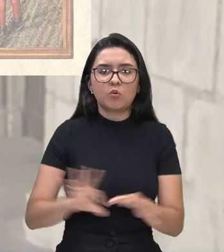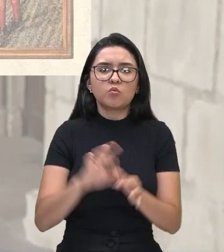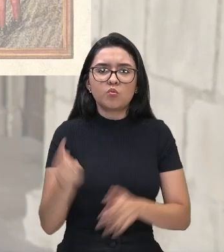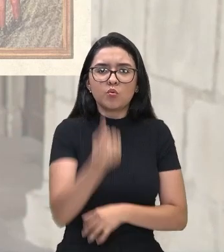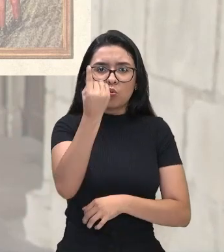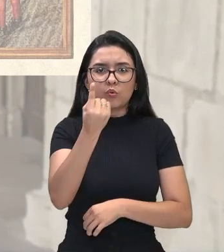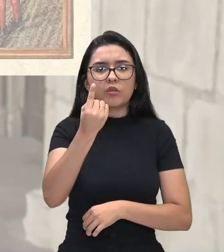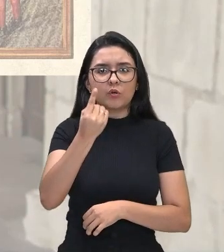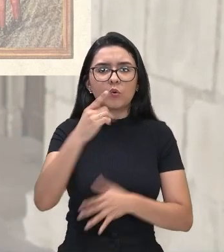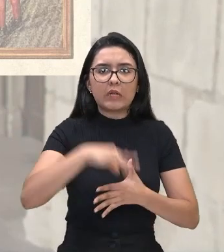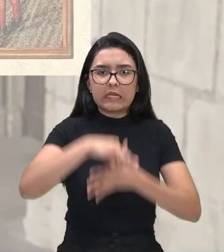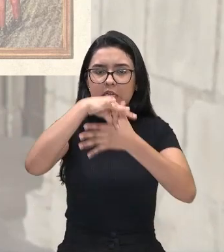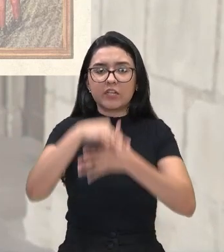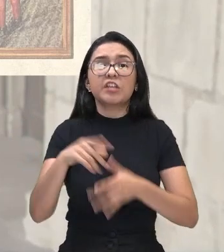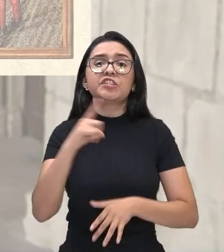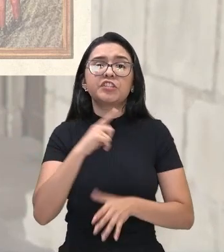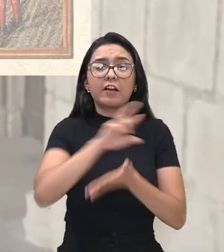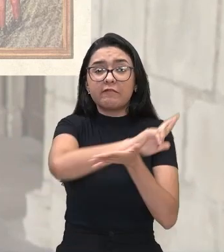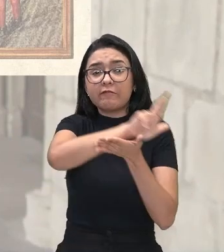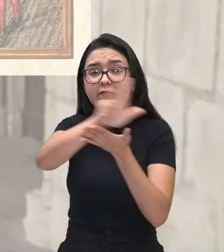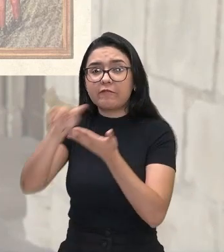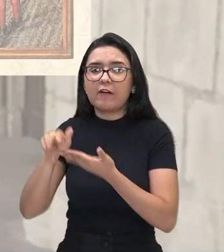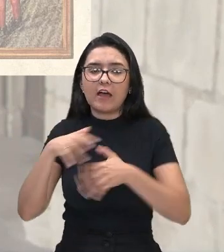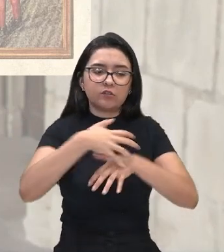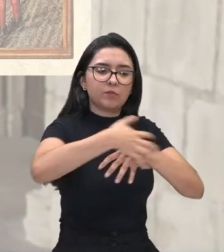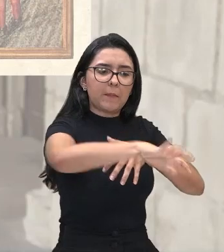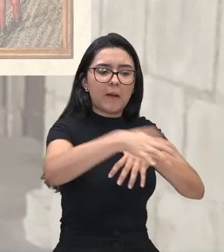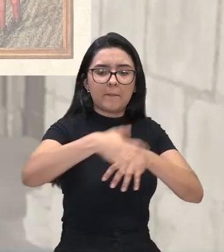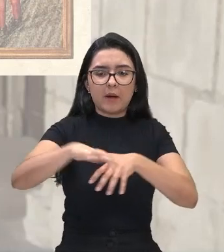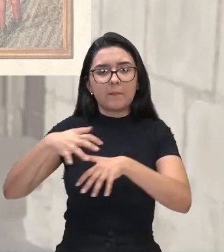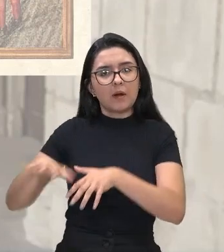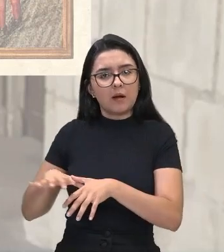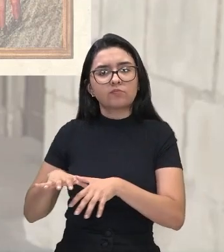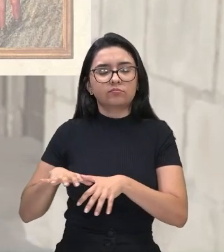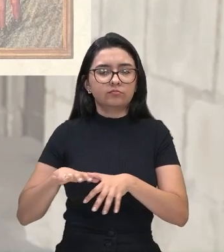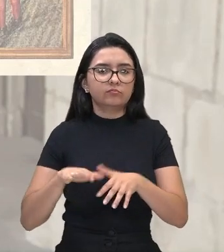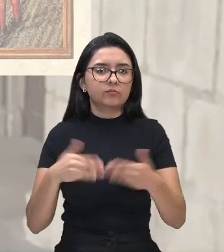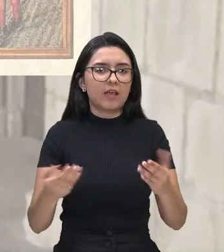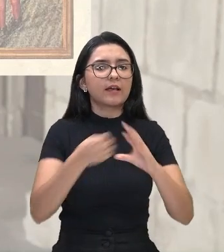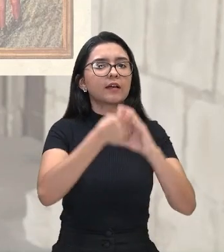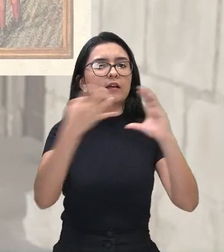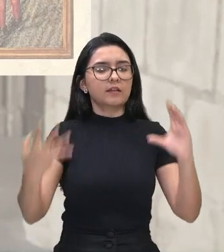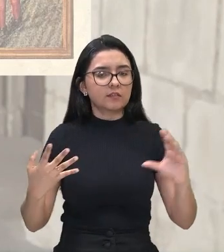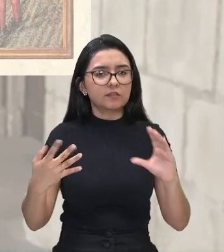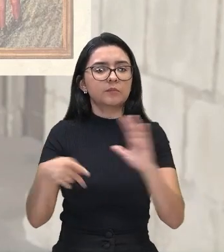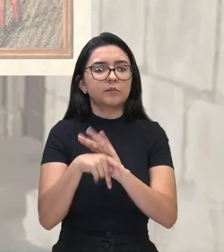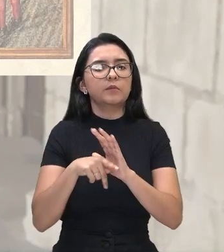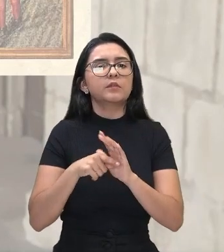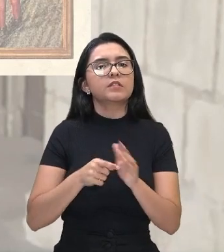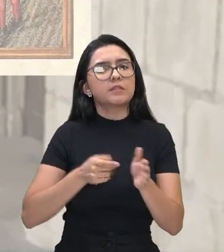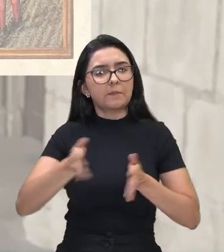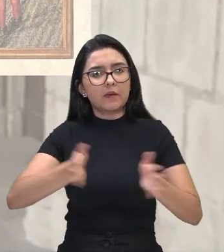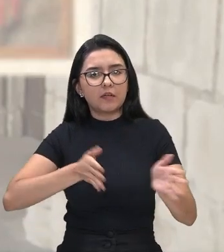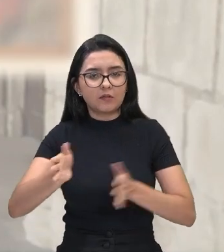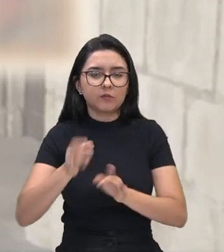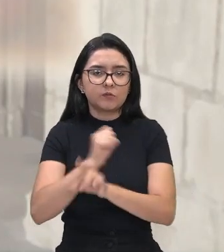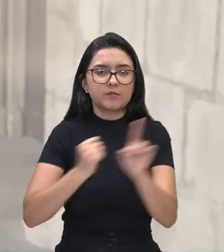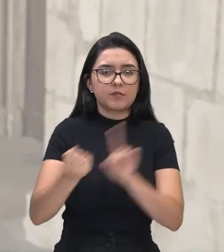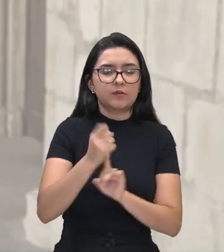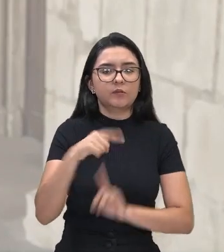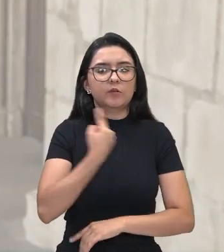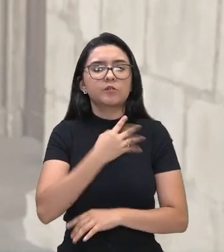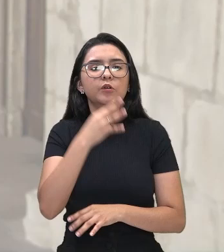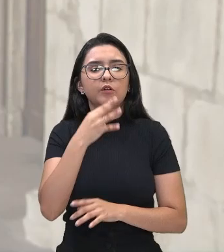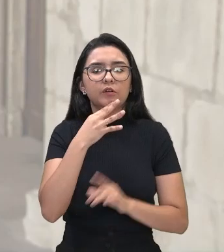único soberano. Existiam vários feudos que justamente caracterizava esse momento social que a gente conhece